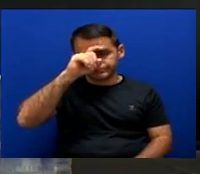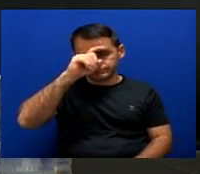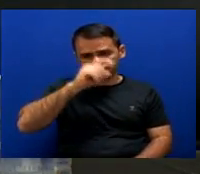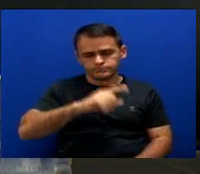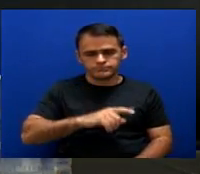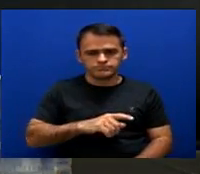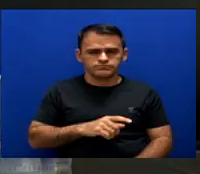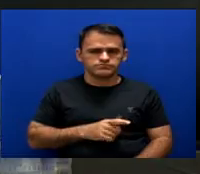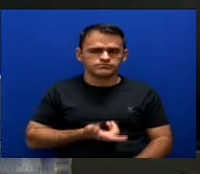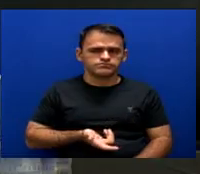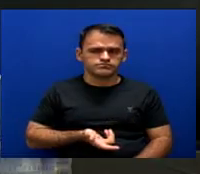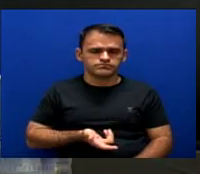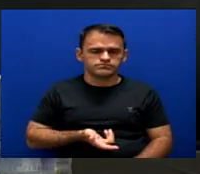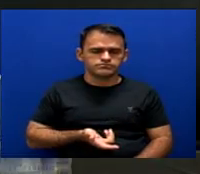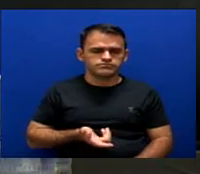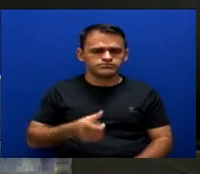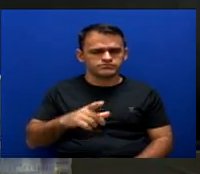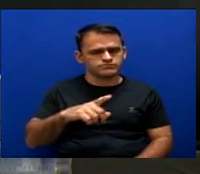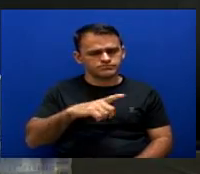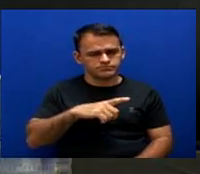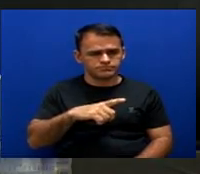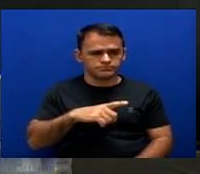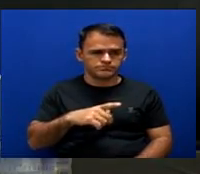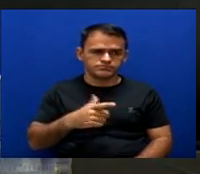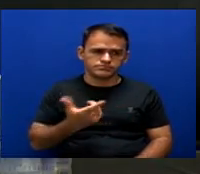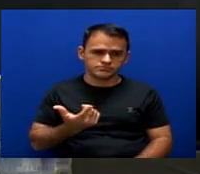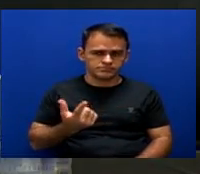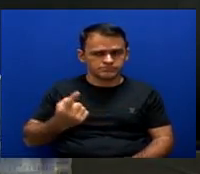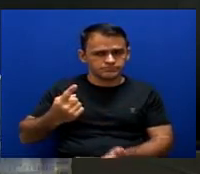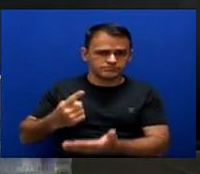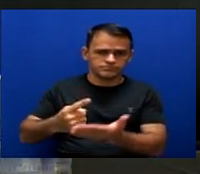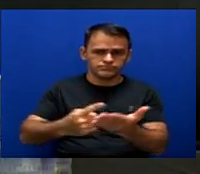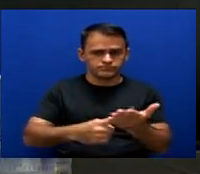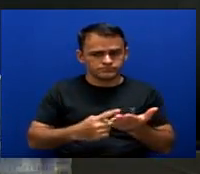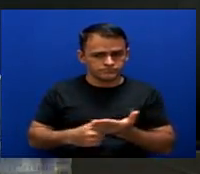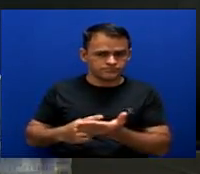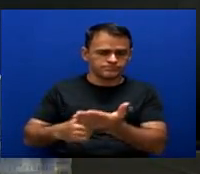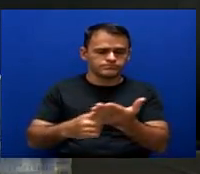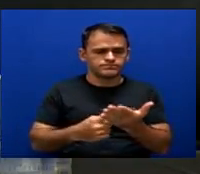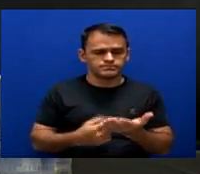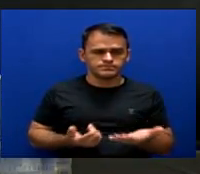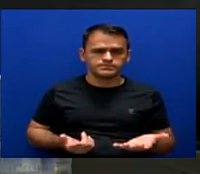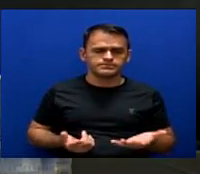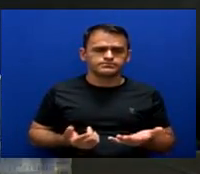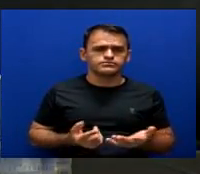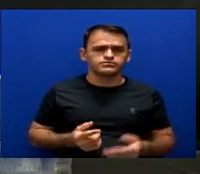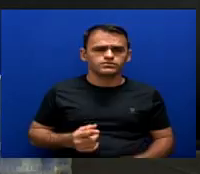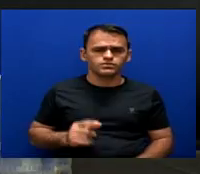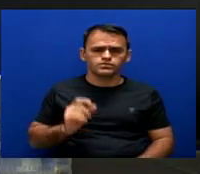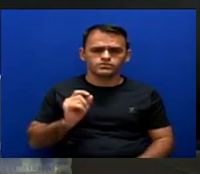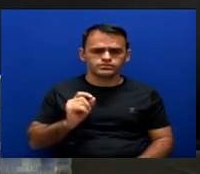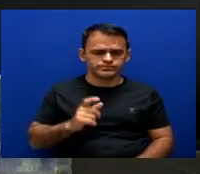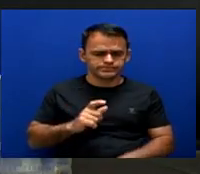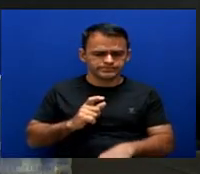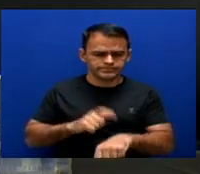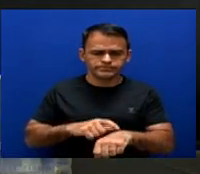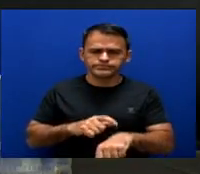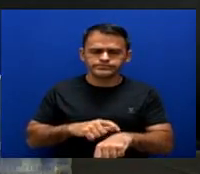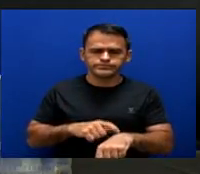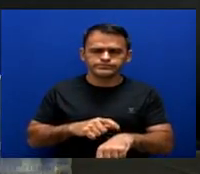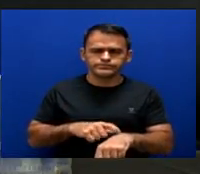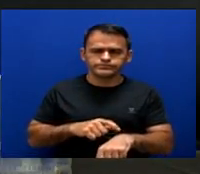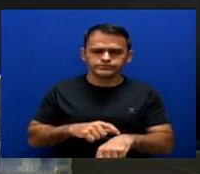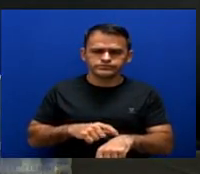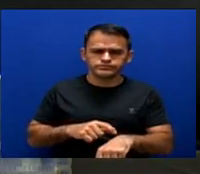que aí sim nós temos que chegar num compasso para terminar que é o tempo que nós